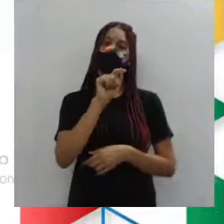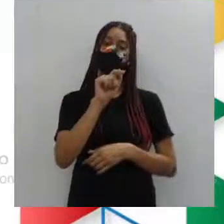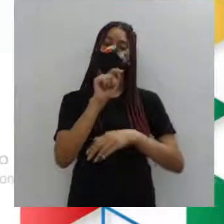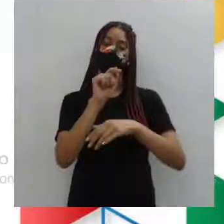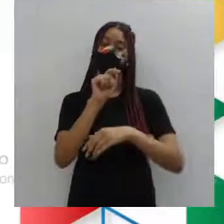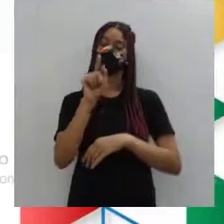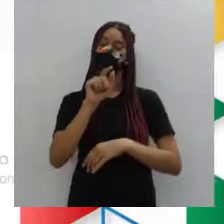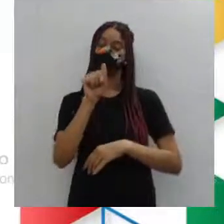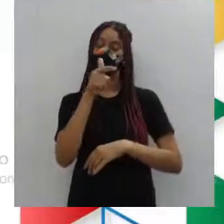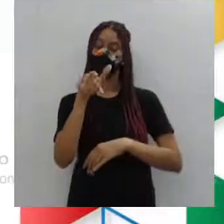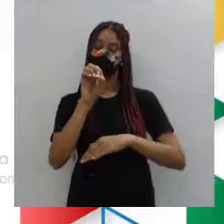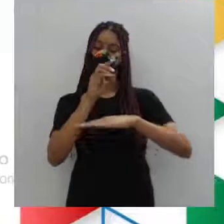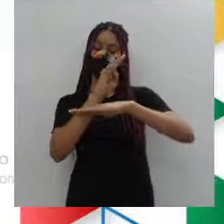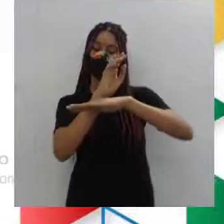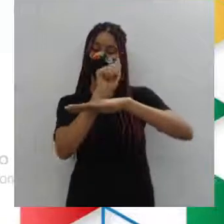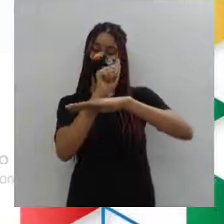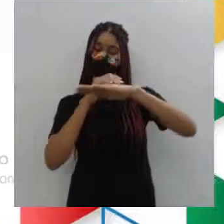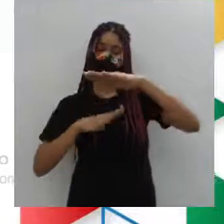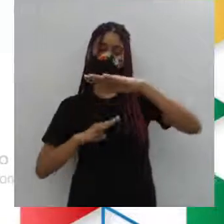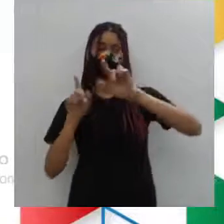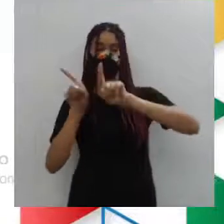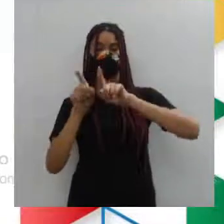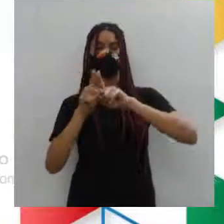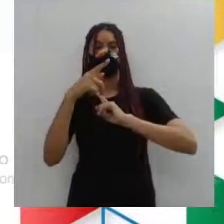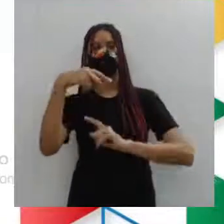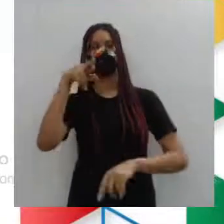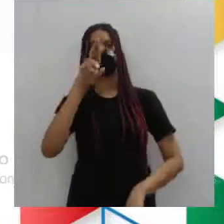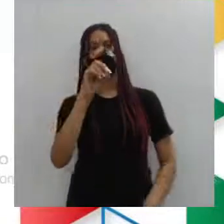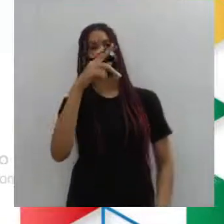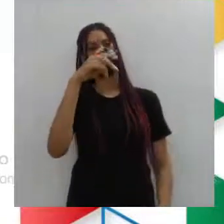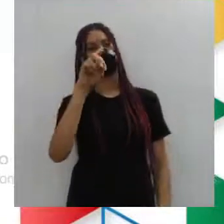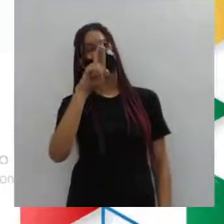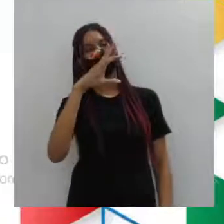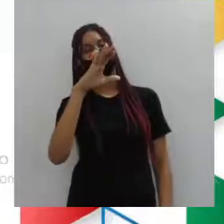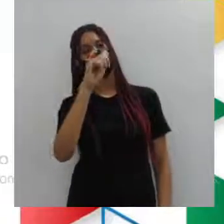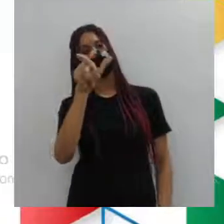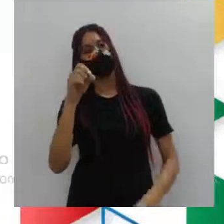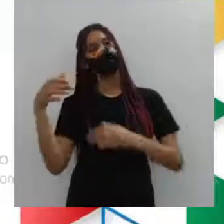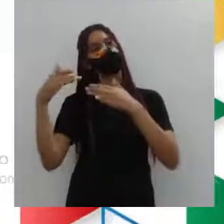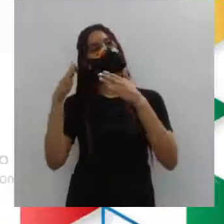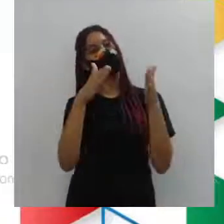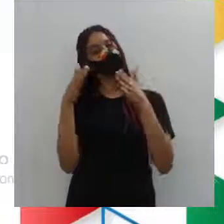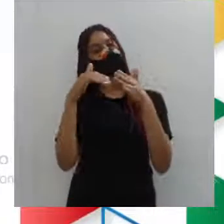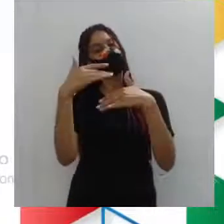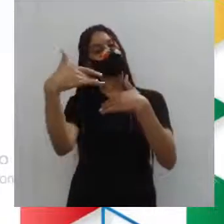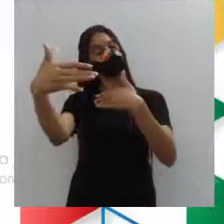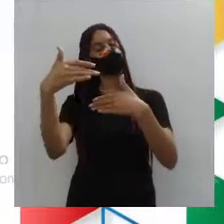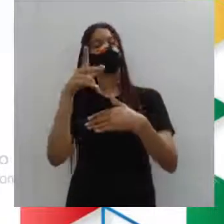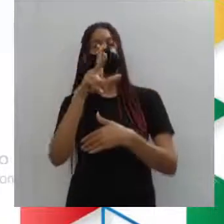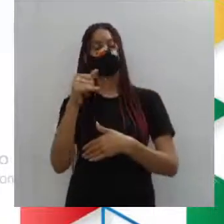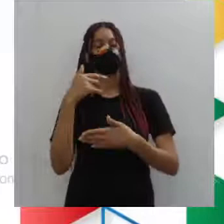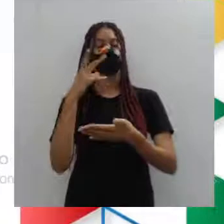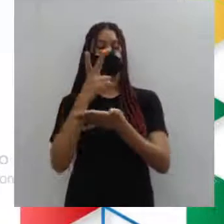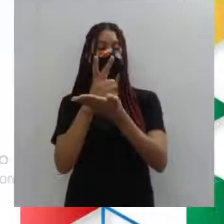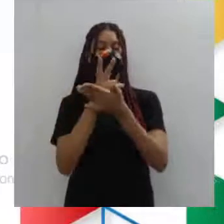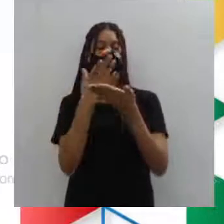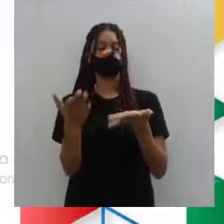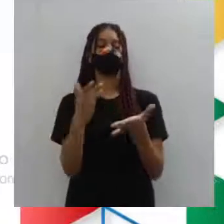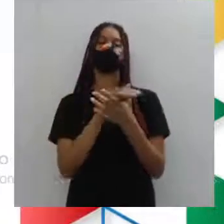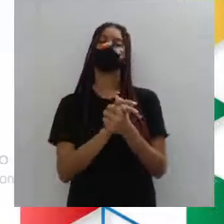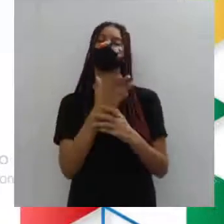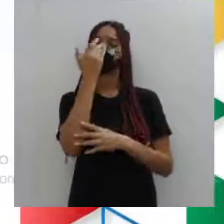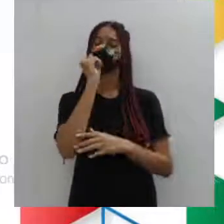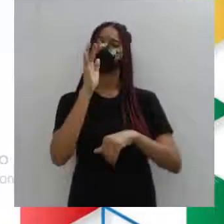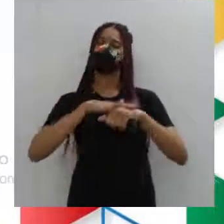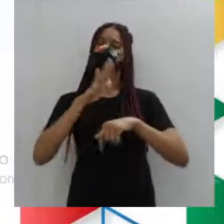e proporção de segmentos, tá bom? Então tá aí a escala bem descrita para você, vamos seguir direto. Para vocês quer saber um